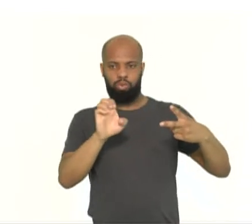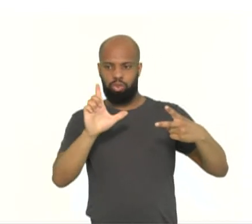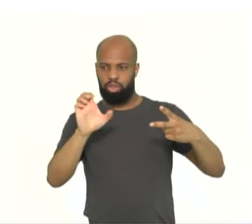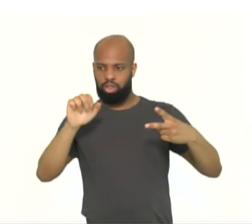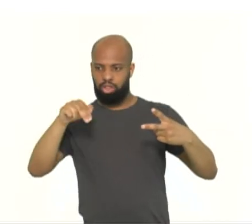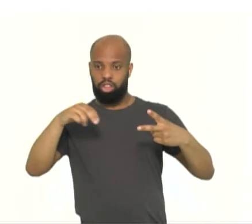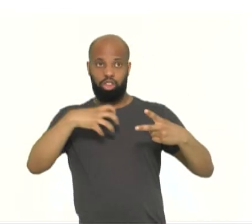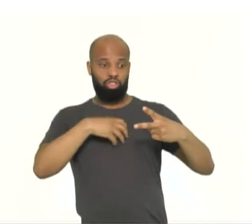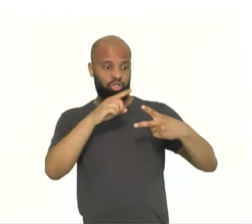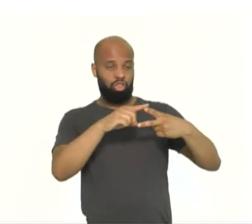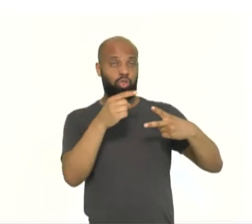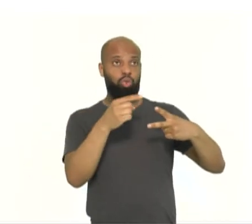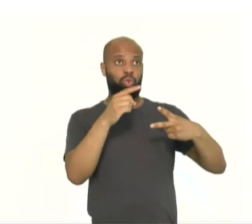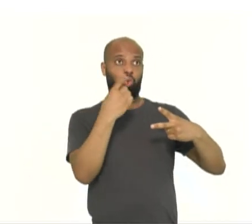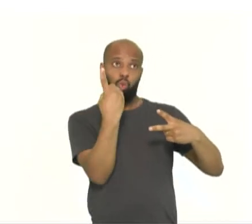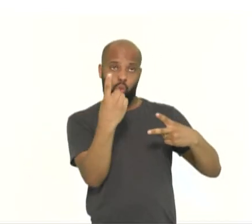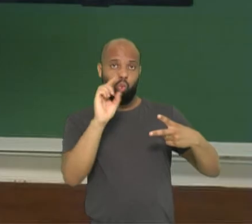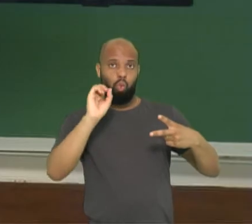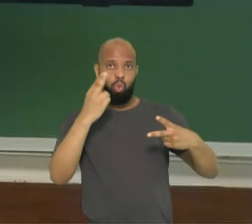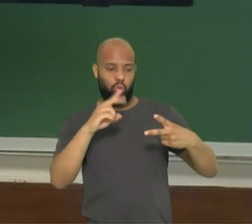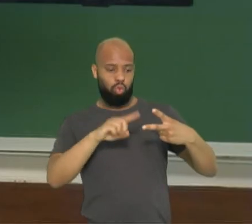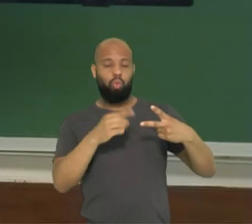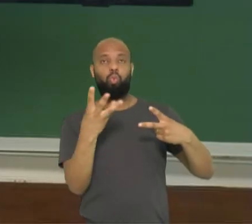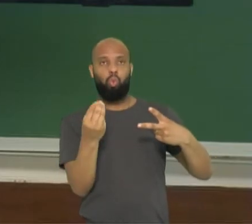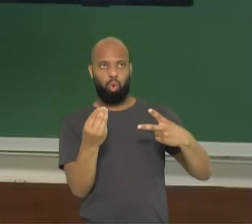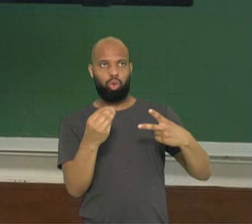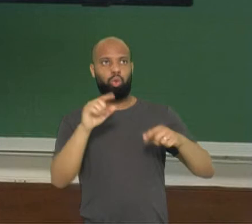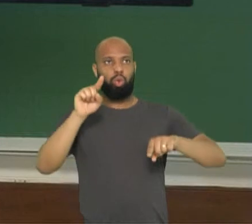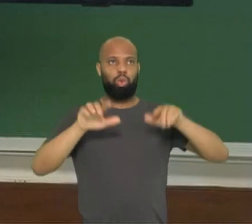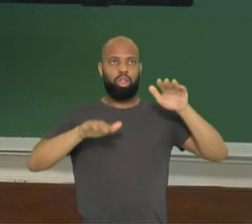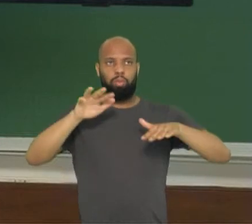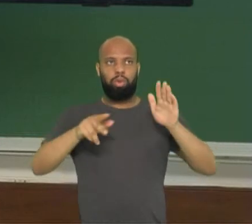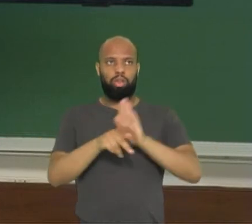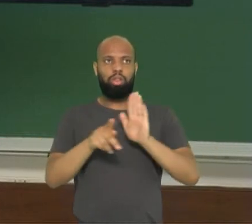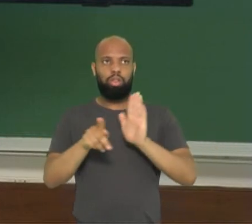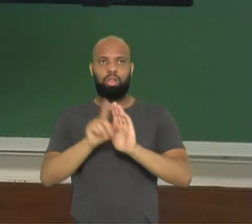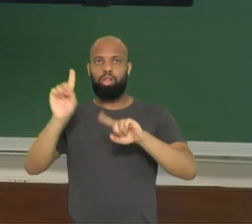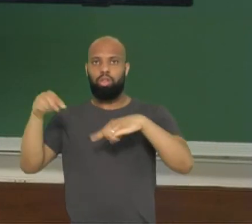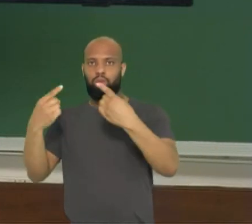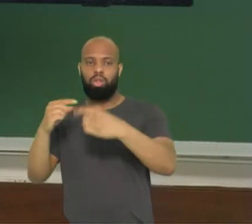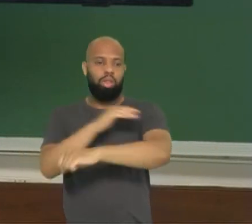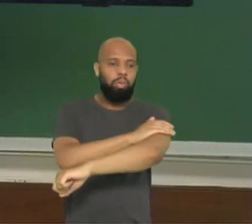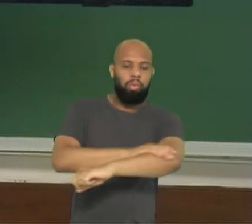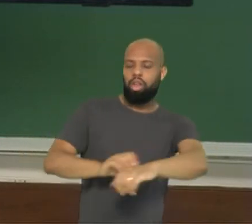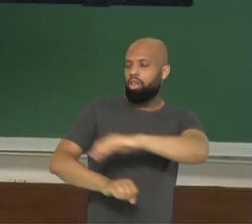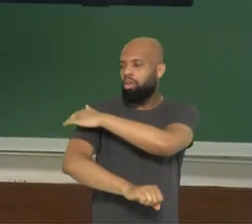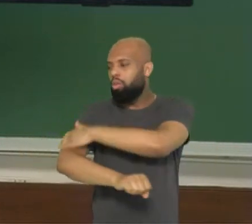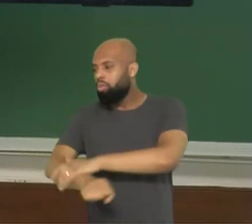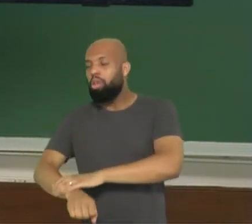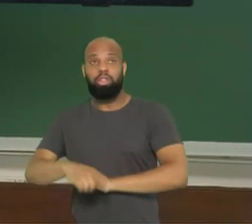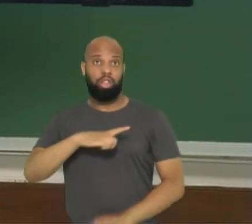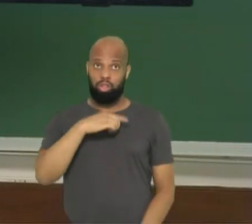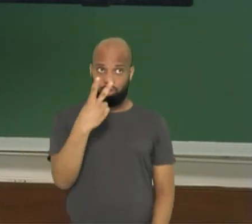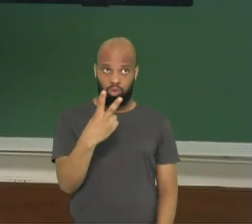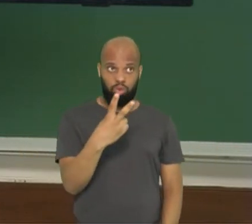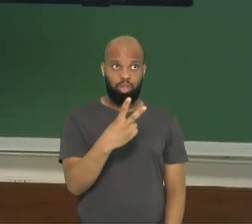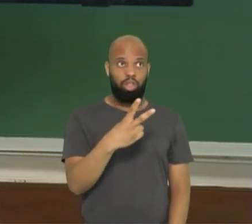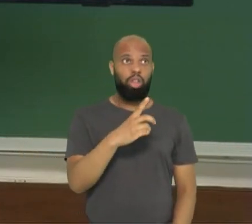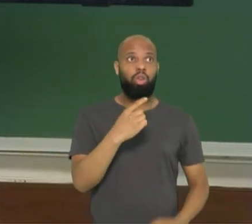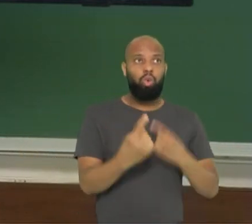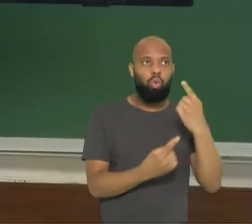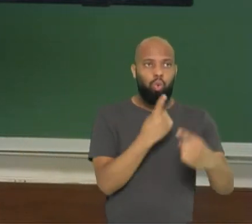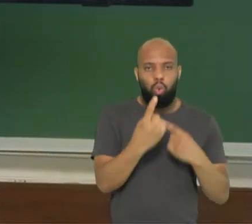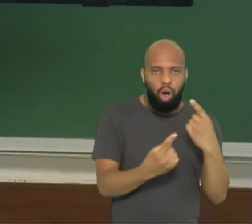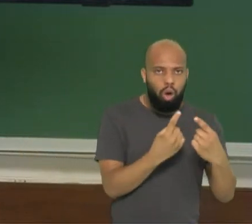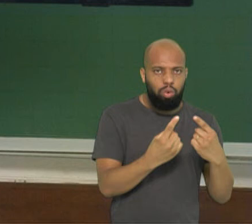singular ou no plural, dependendo aqui do caso, tá? Los braços, você vai ver aqui, me duele